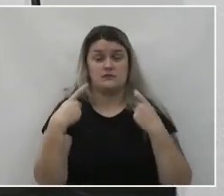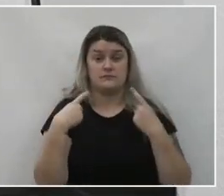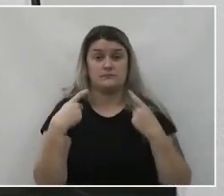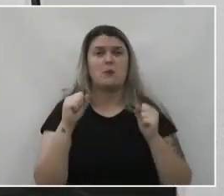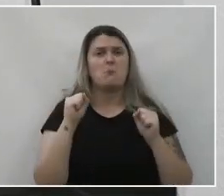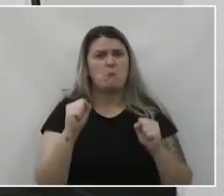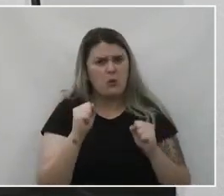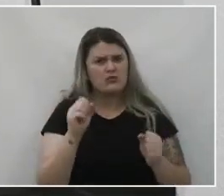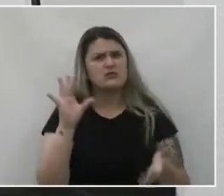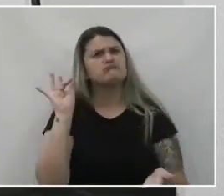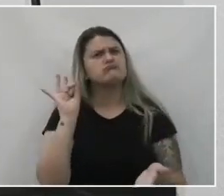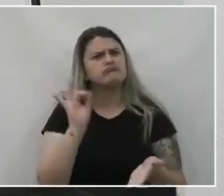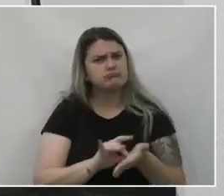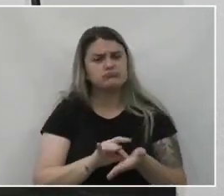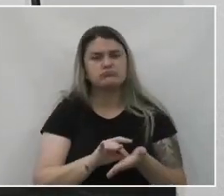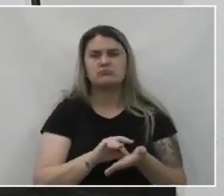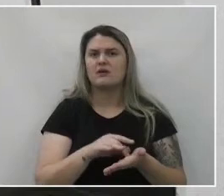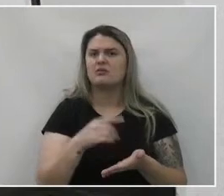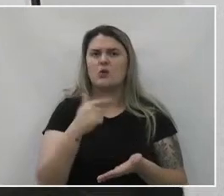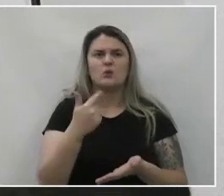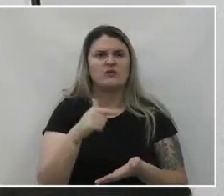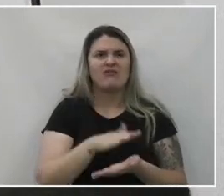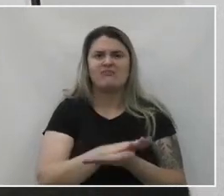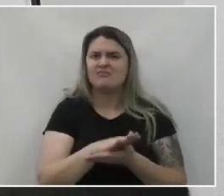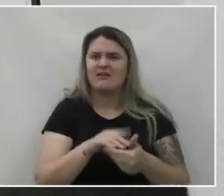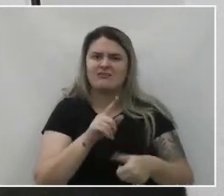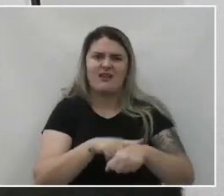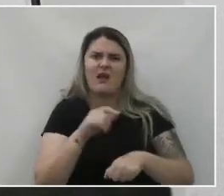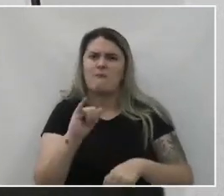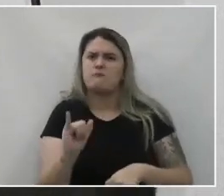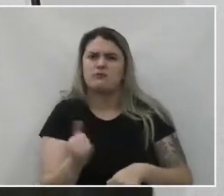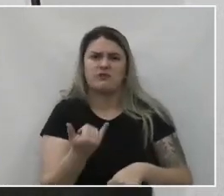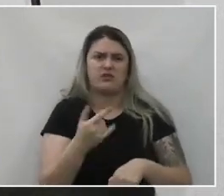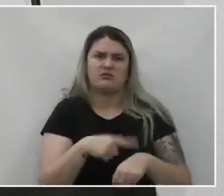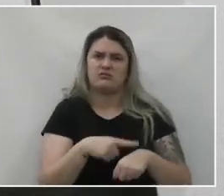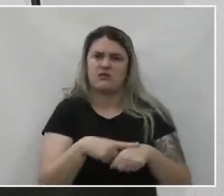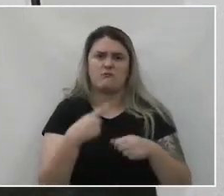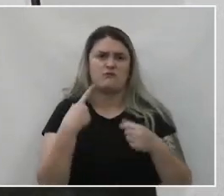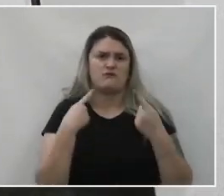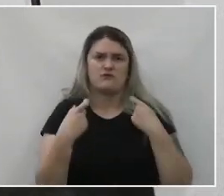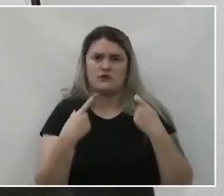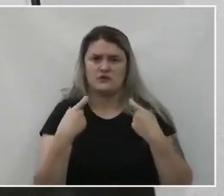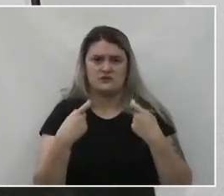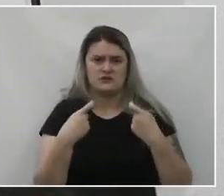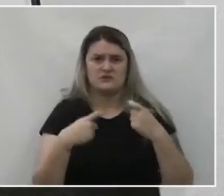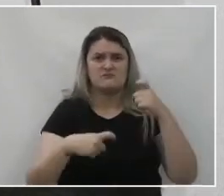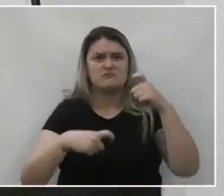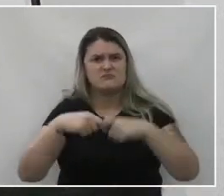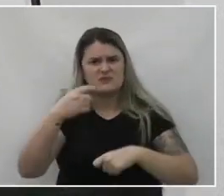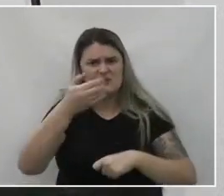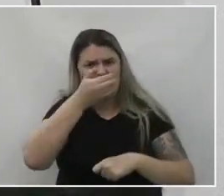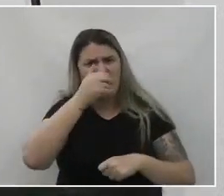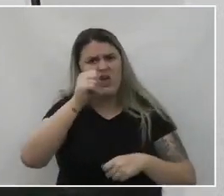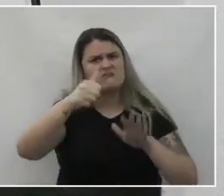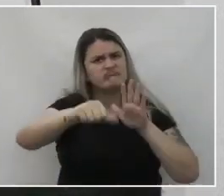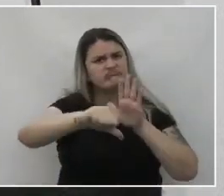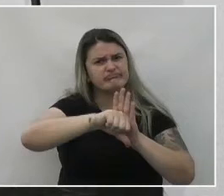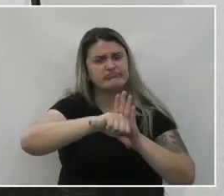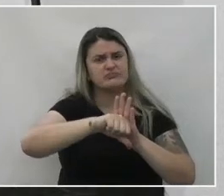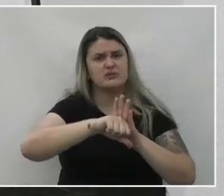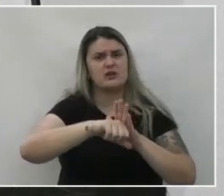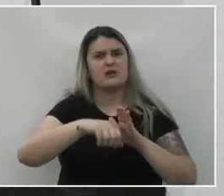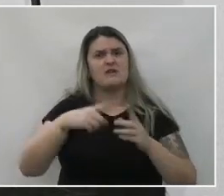podendo afirmar com propriedade que não há nada de proveitoso a se tirar em um momento de violência. Estupro é crime. O que